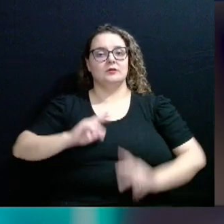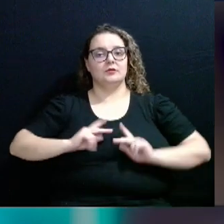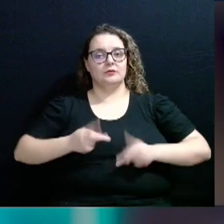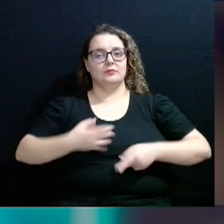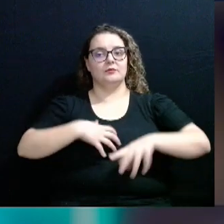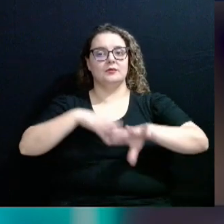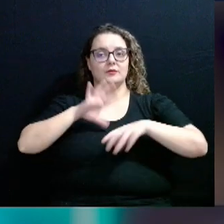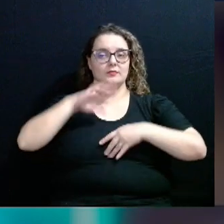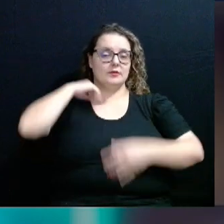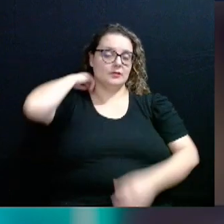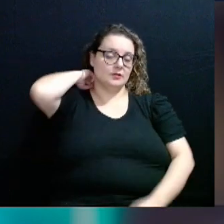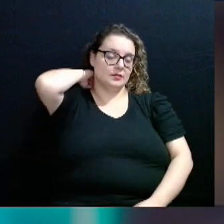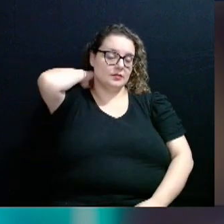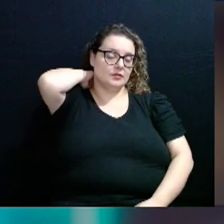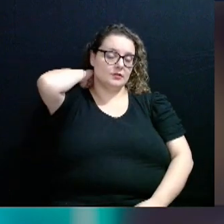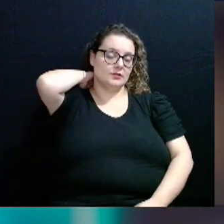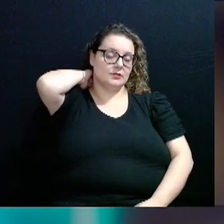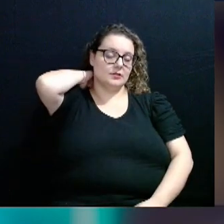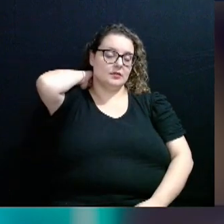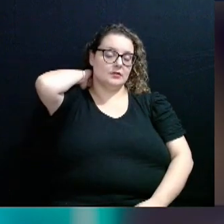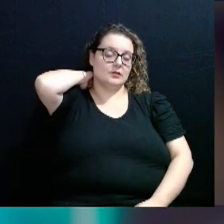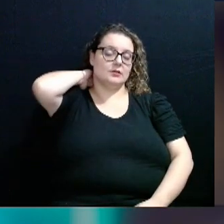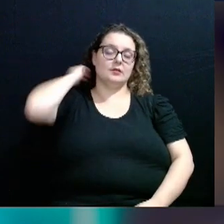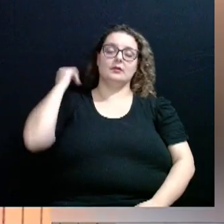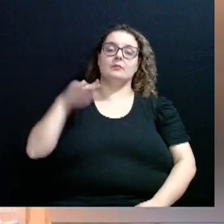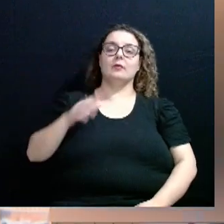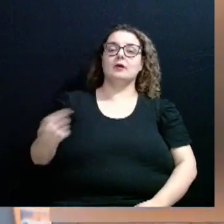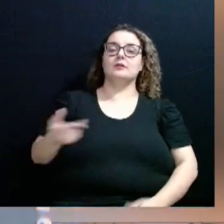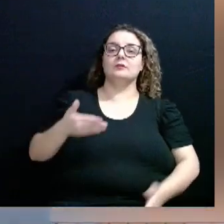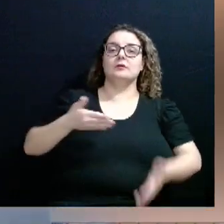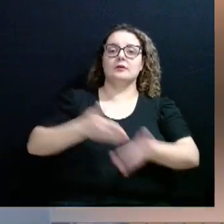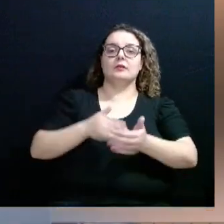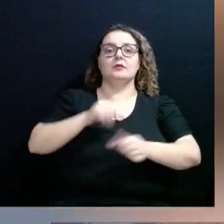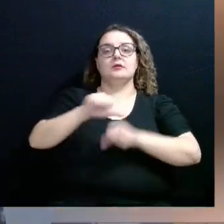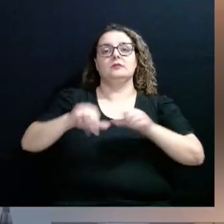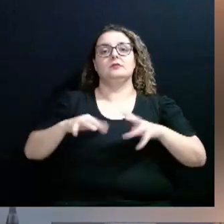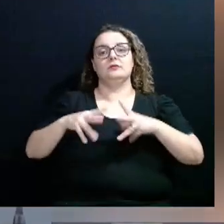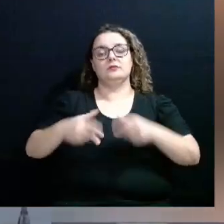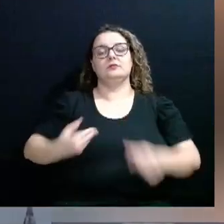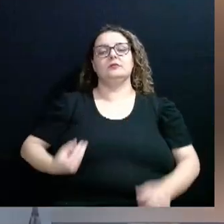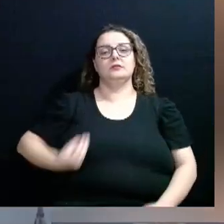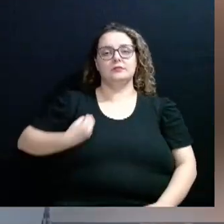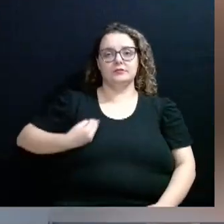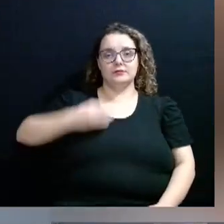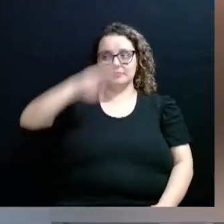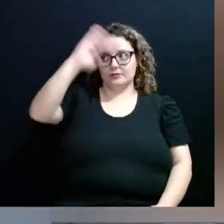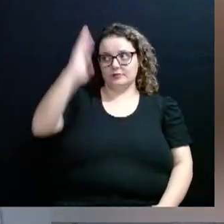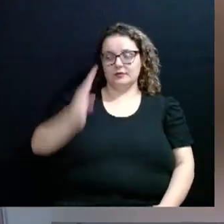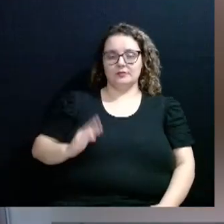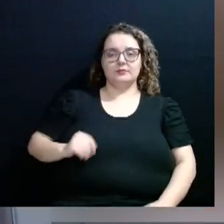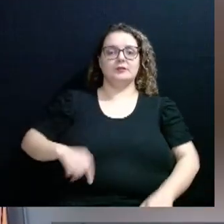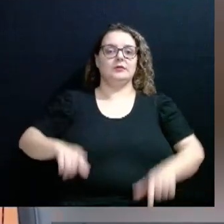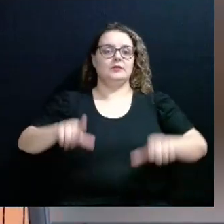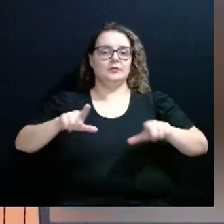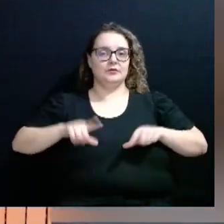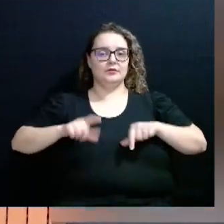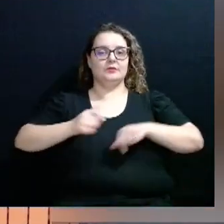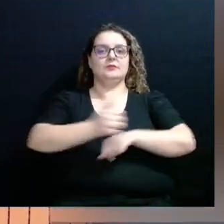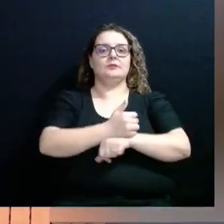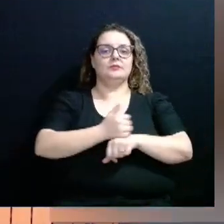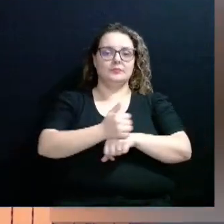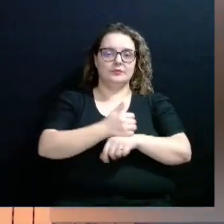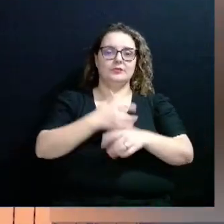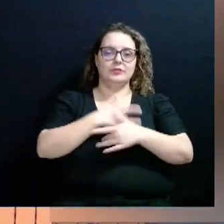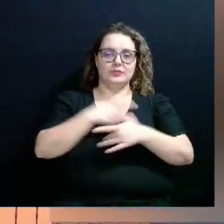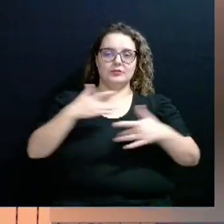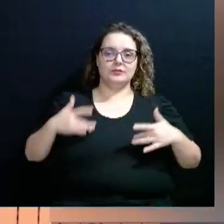transcende fronteiras e transforma vidas em todo o Brasil. O diploma é concedido aos profissionais de saúde que tenham